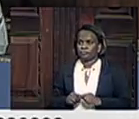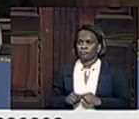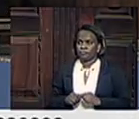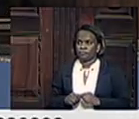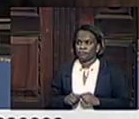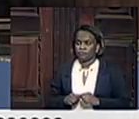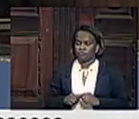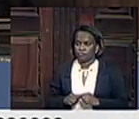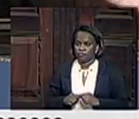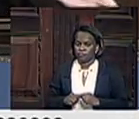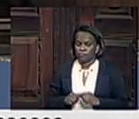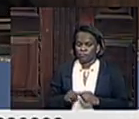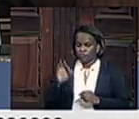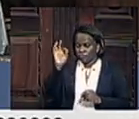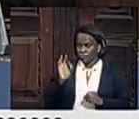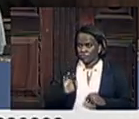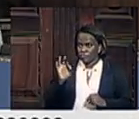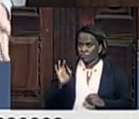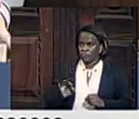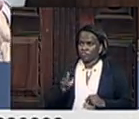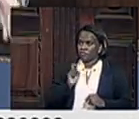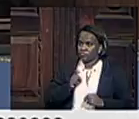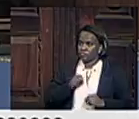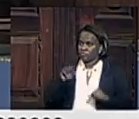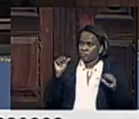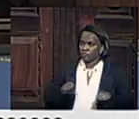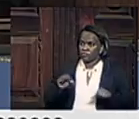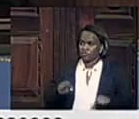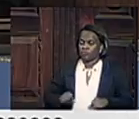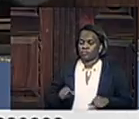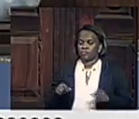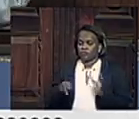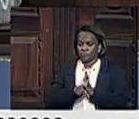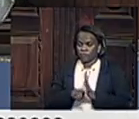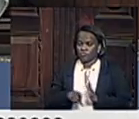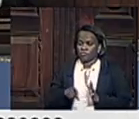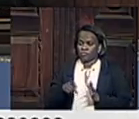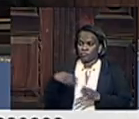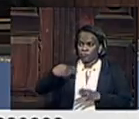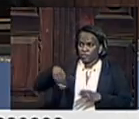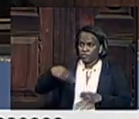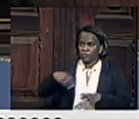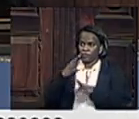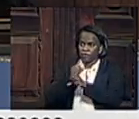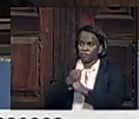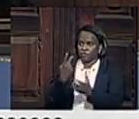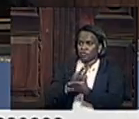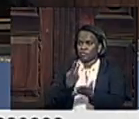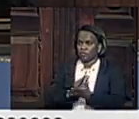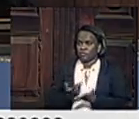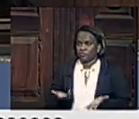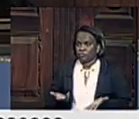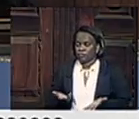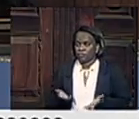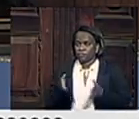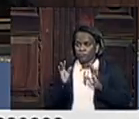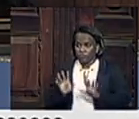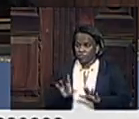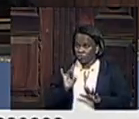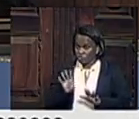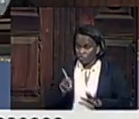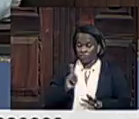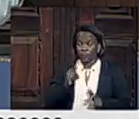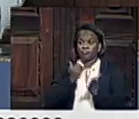no percentual e injusto na forma e matematicamente errado. Mas não fica por